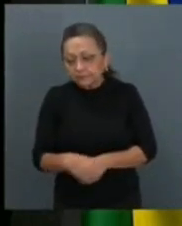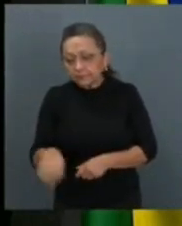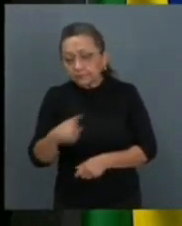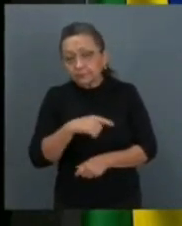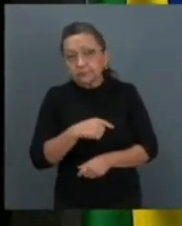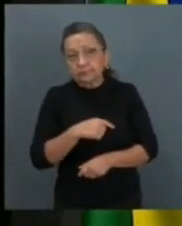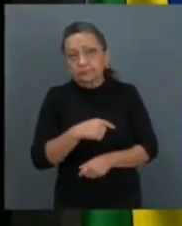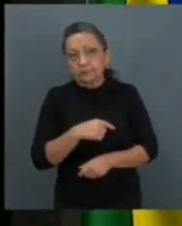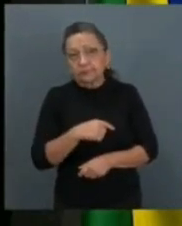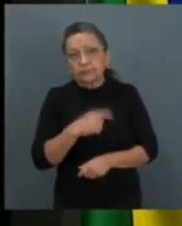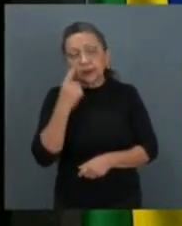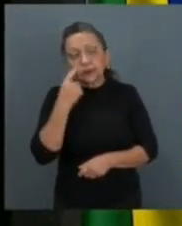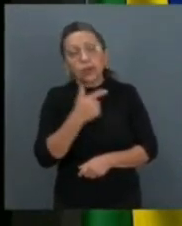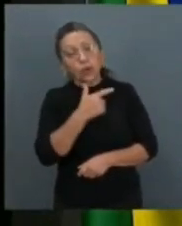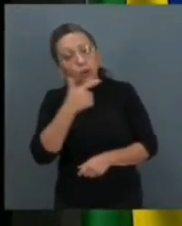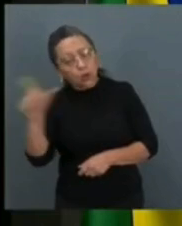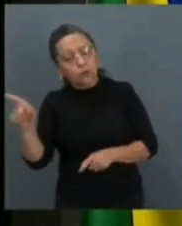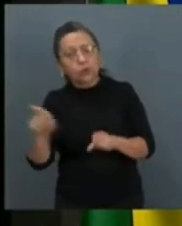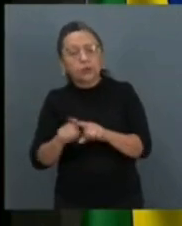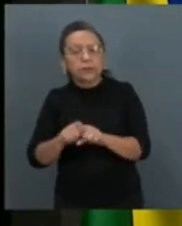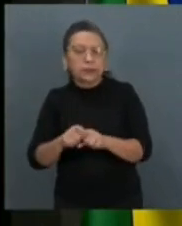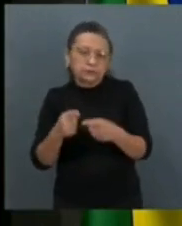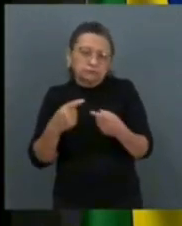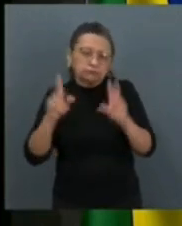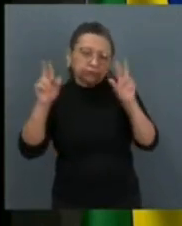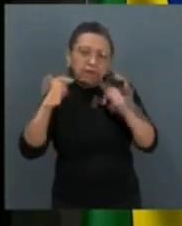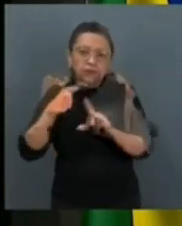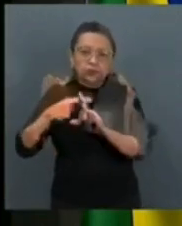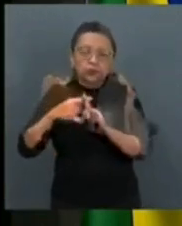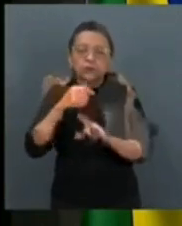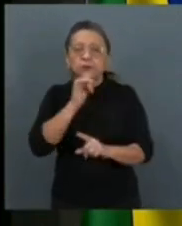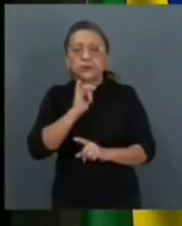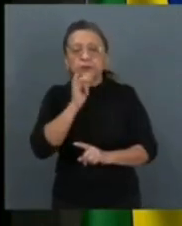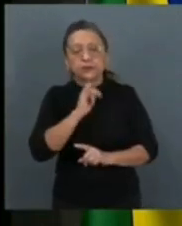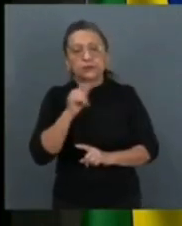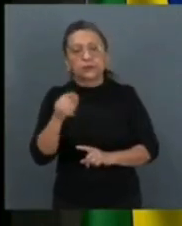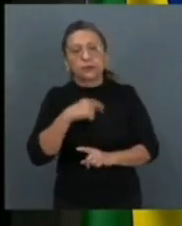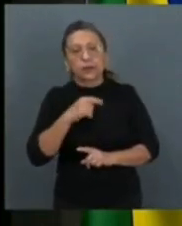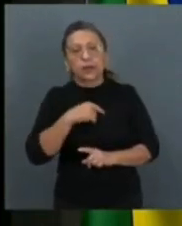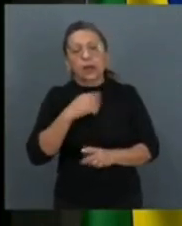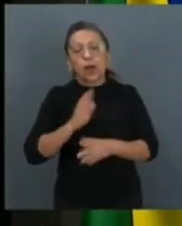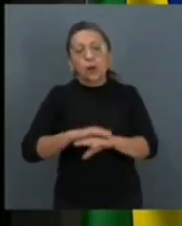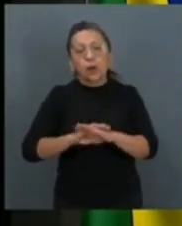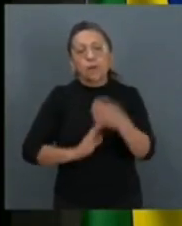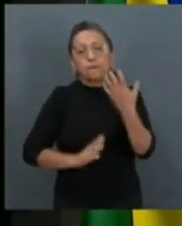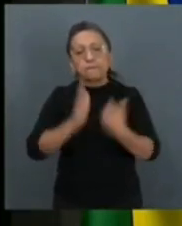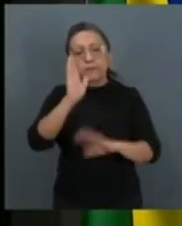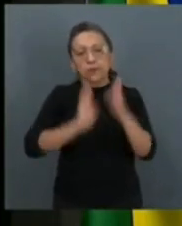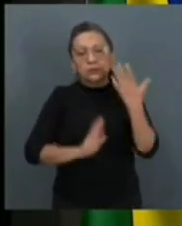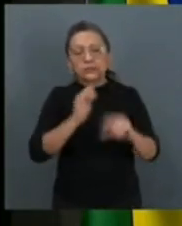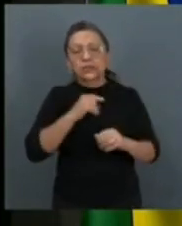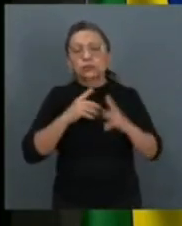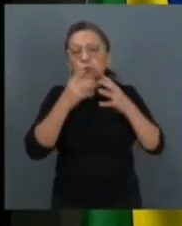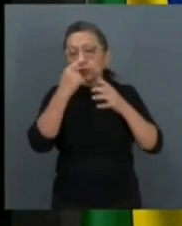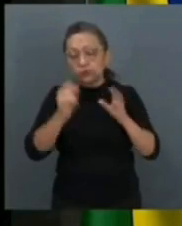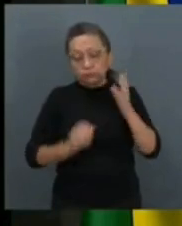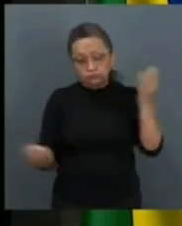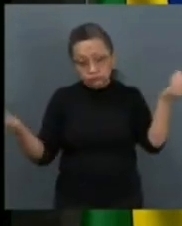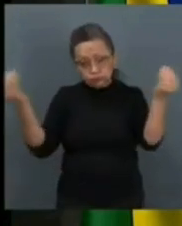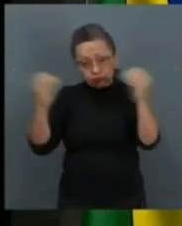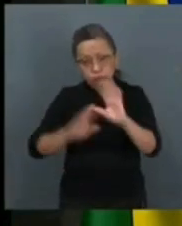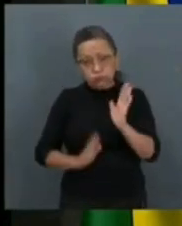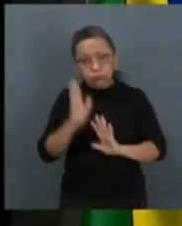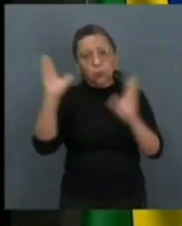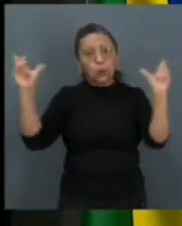outras externalidades positivas, como, por exemplo, ao processar os resíduos, elas reduzem